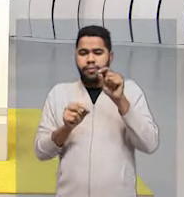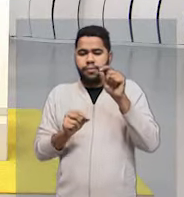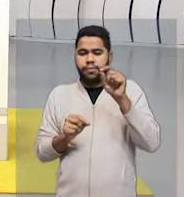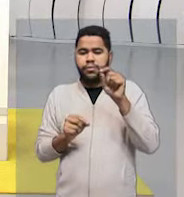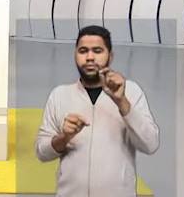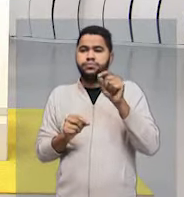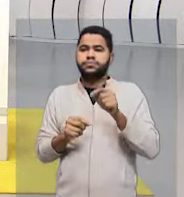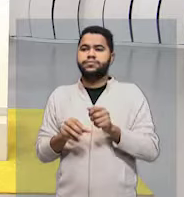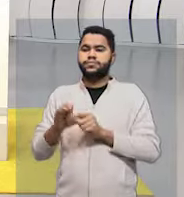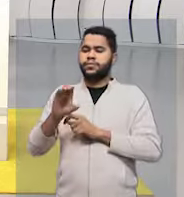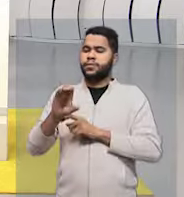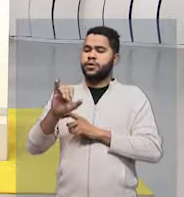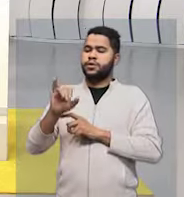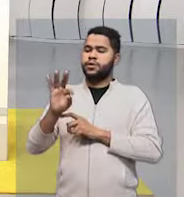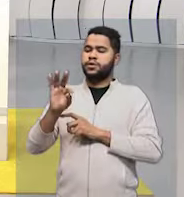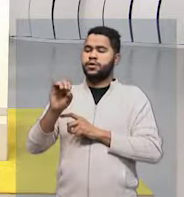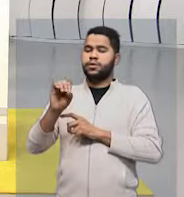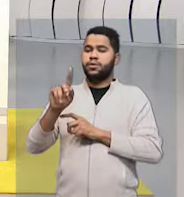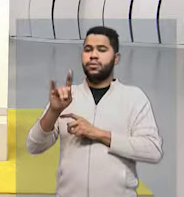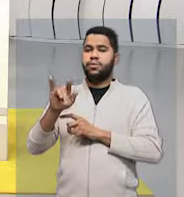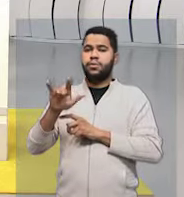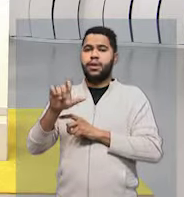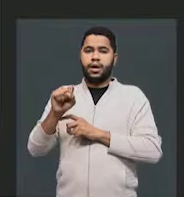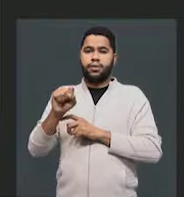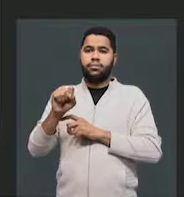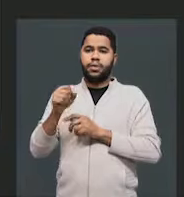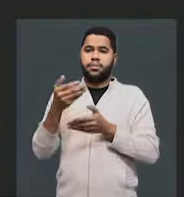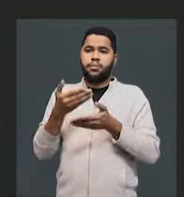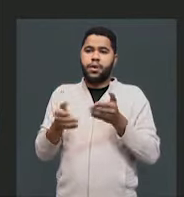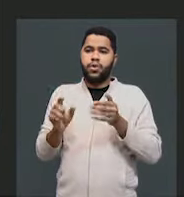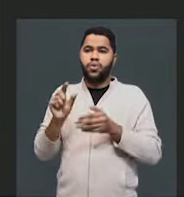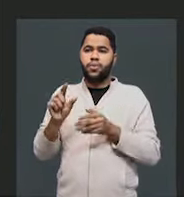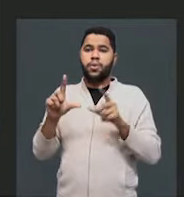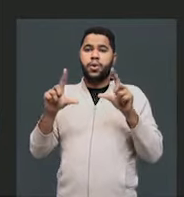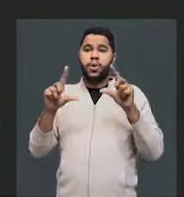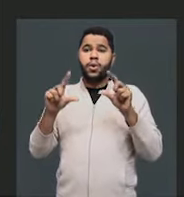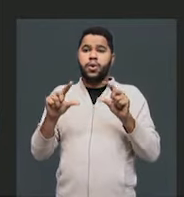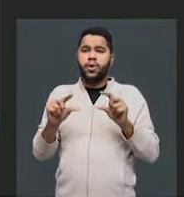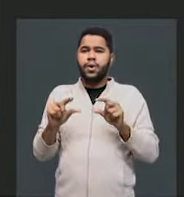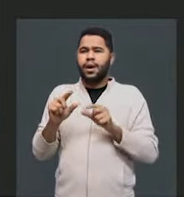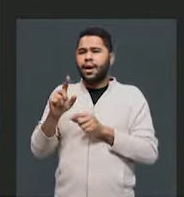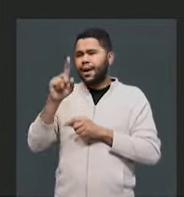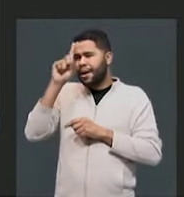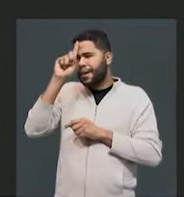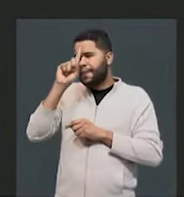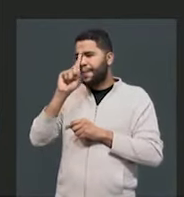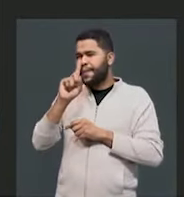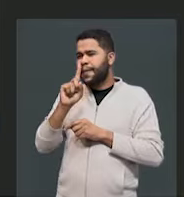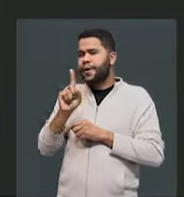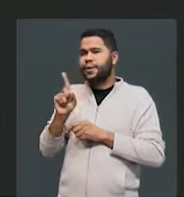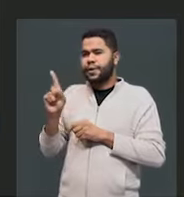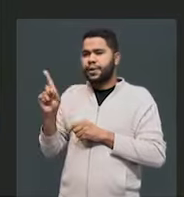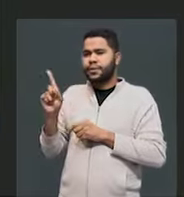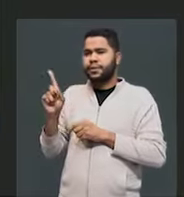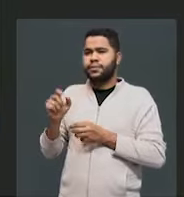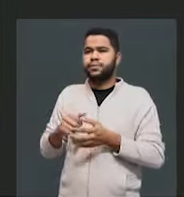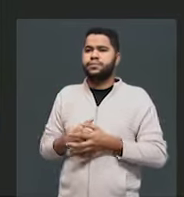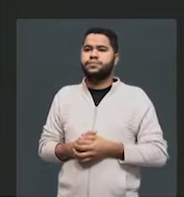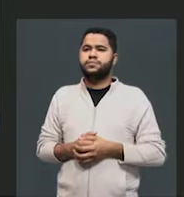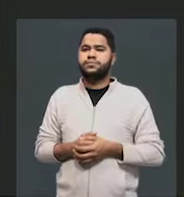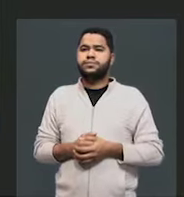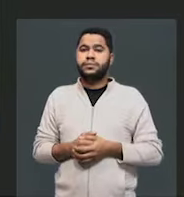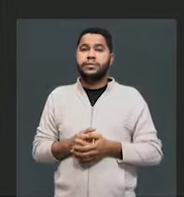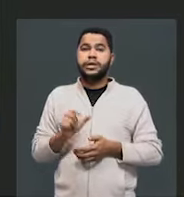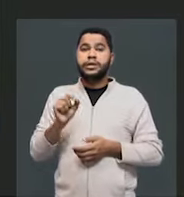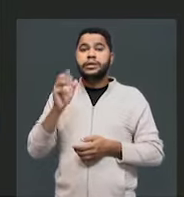O citoplasma, ele perde um pouquinho do citoplasma, reduz. Esses amarelinhos aqui que eu vou colocar de azul, sabe o